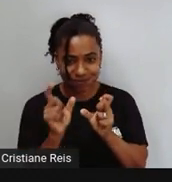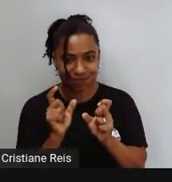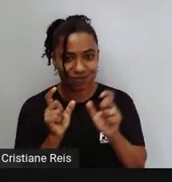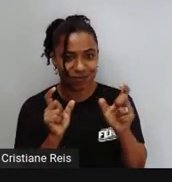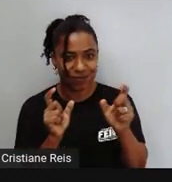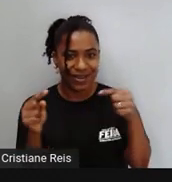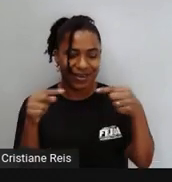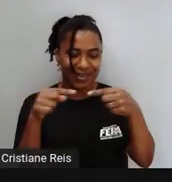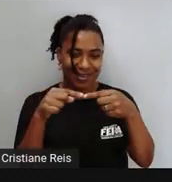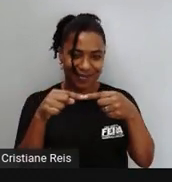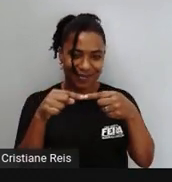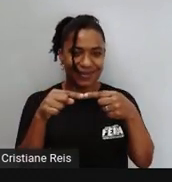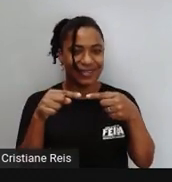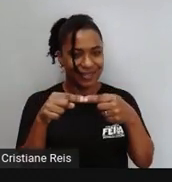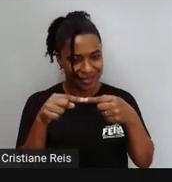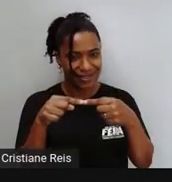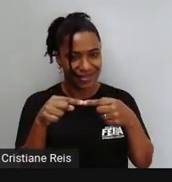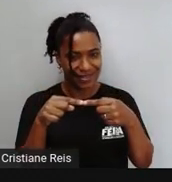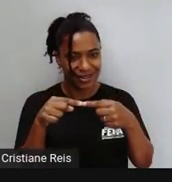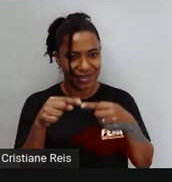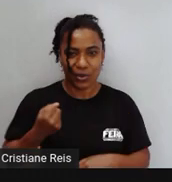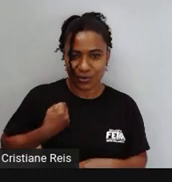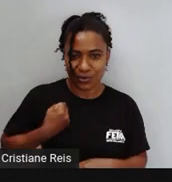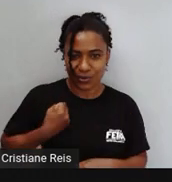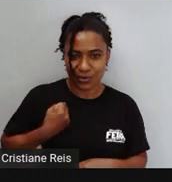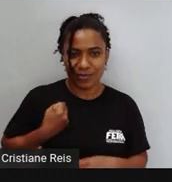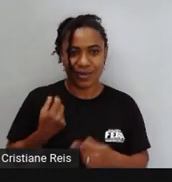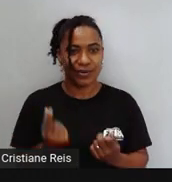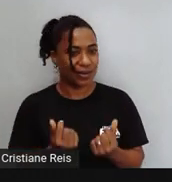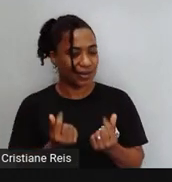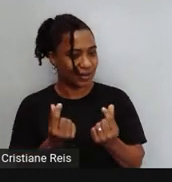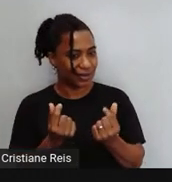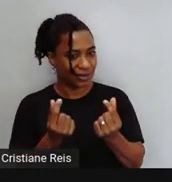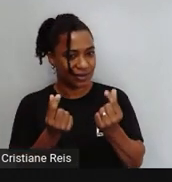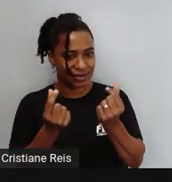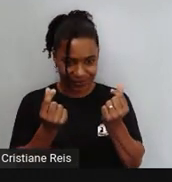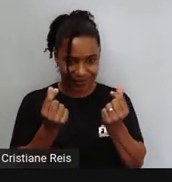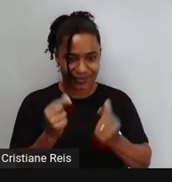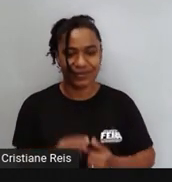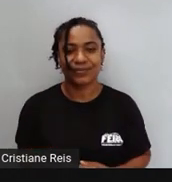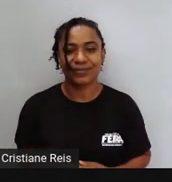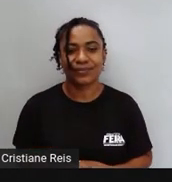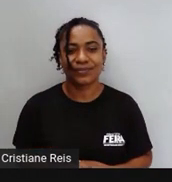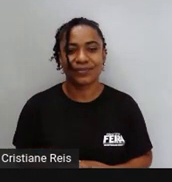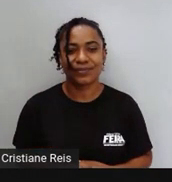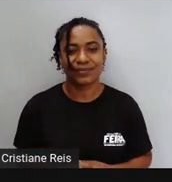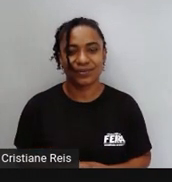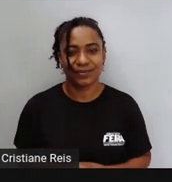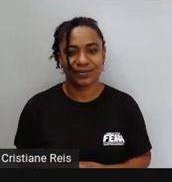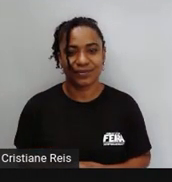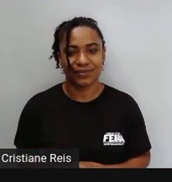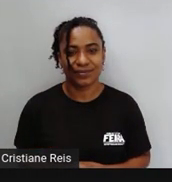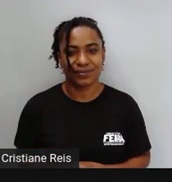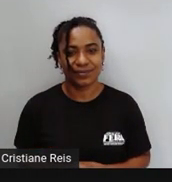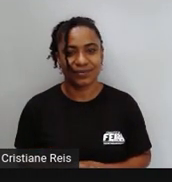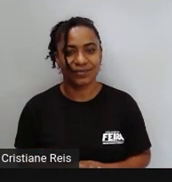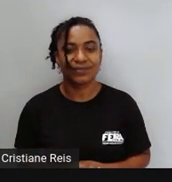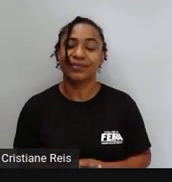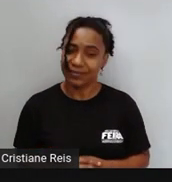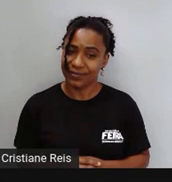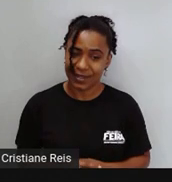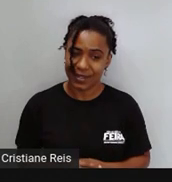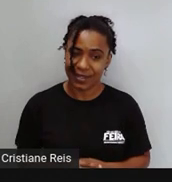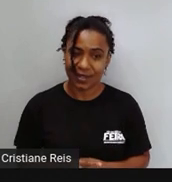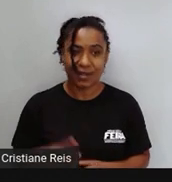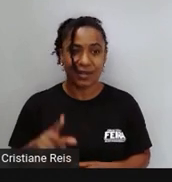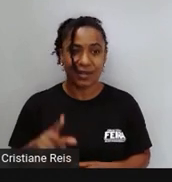do nosso cotidiano, números e money, dinheiro. E é sempre importante primeiro a